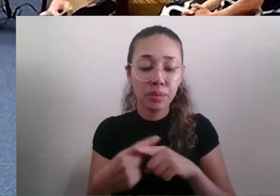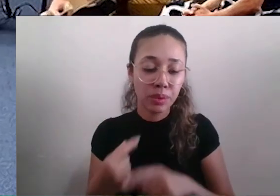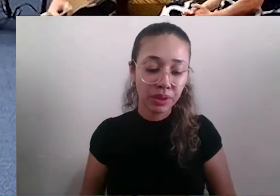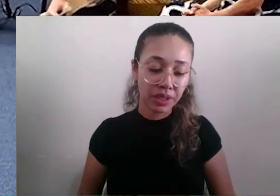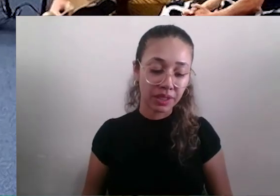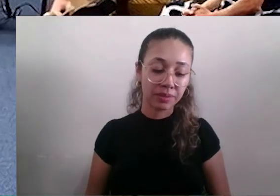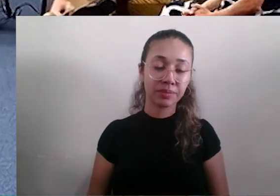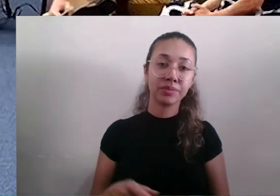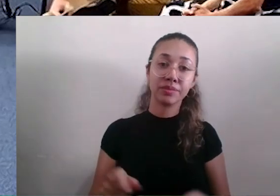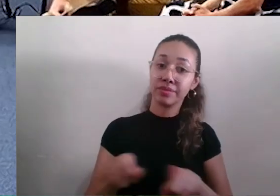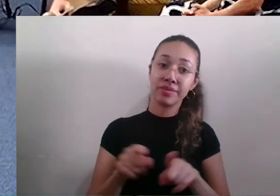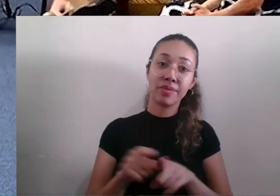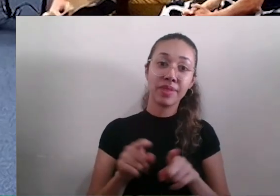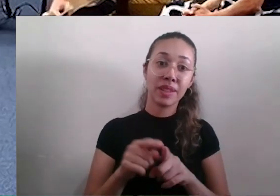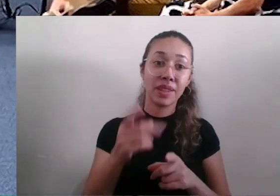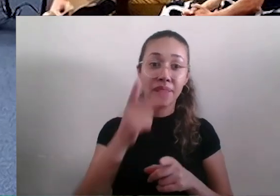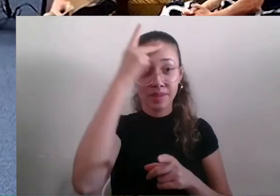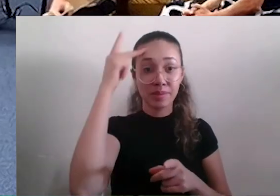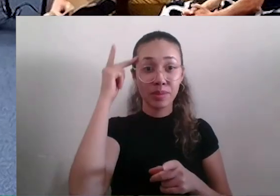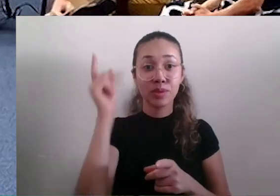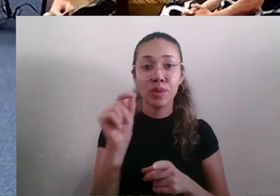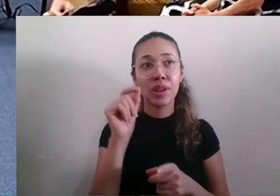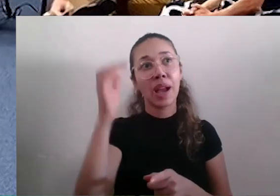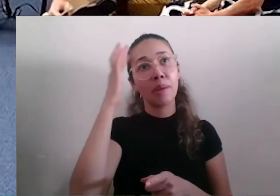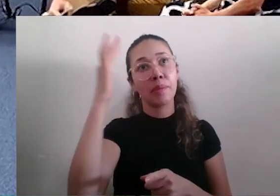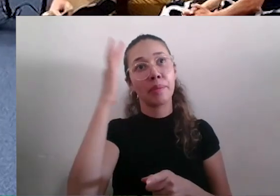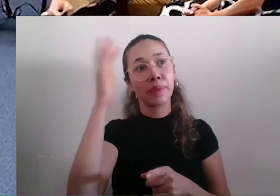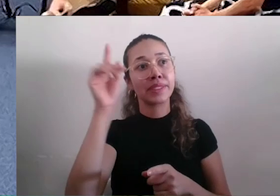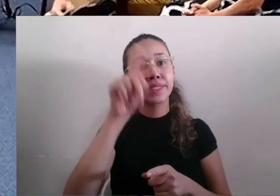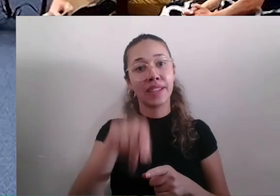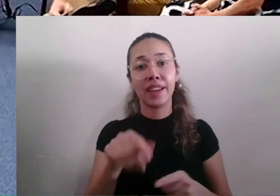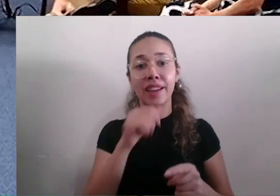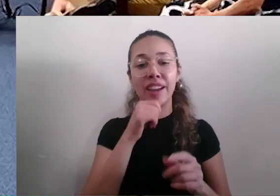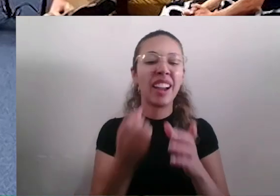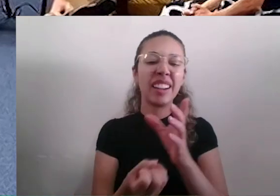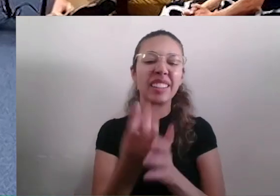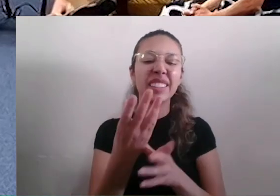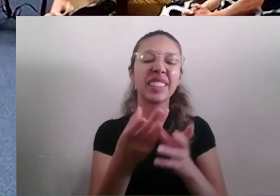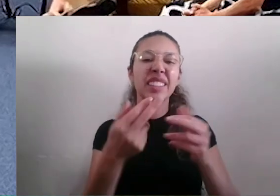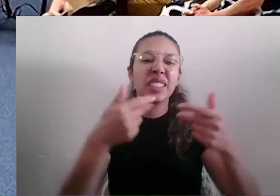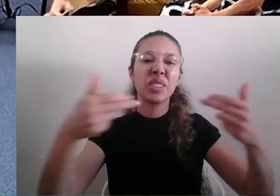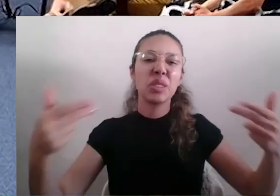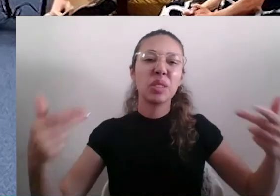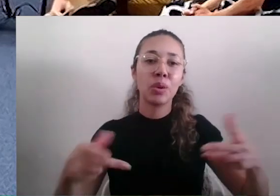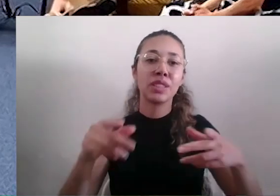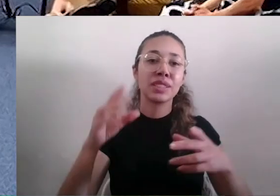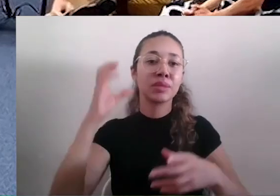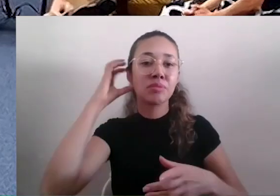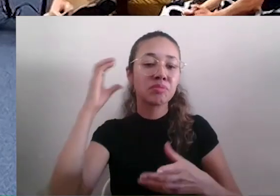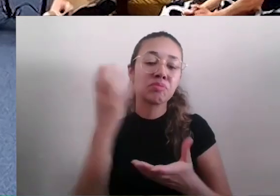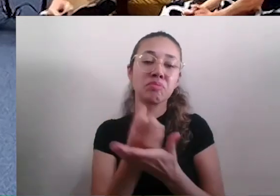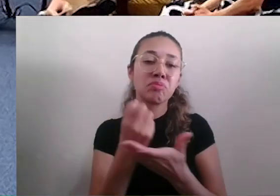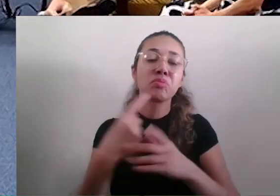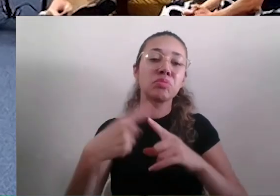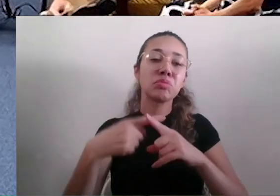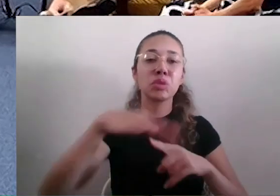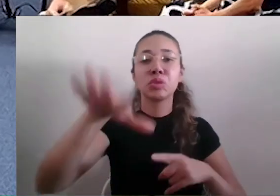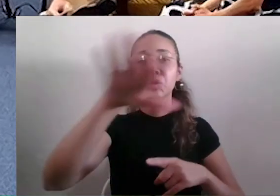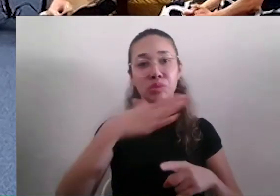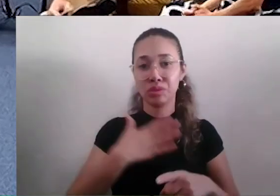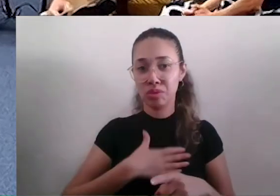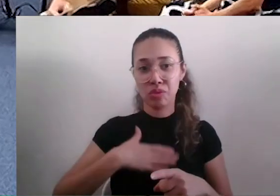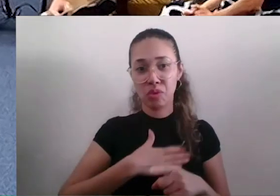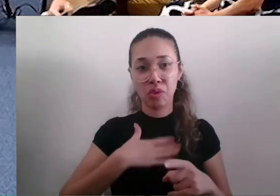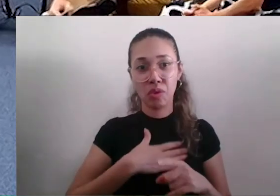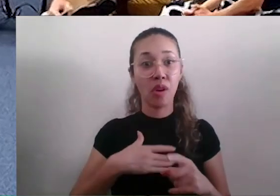é dar uma uma um fazer um programa aí para PR para maioria porque a maioria tá acostumada com isso não é porque quando tem um produto